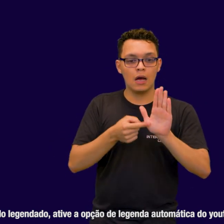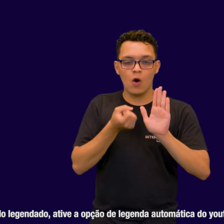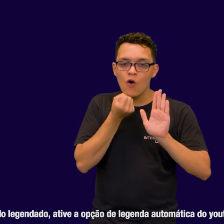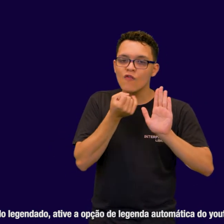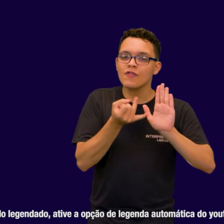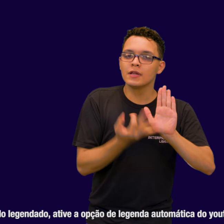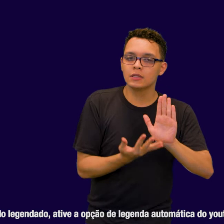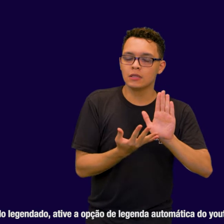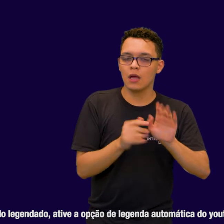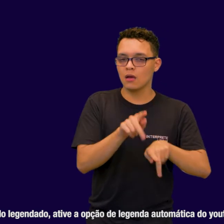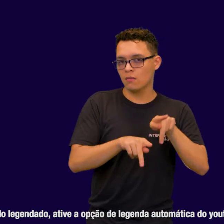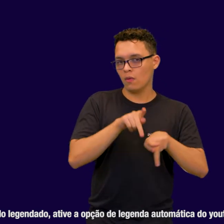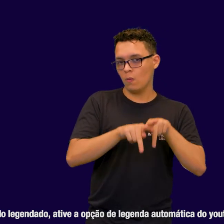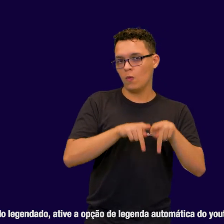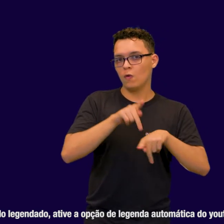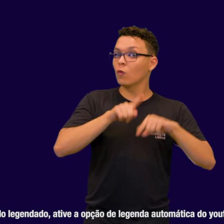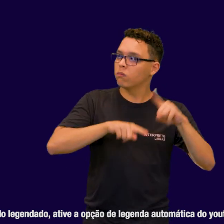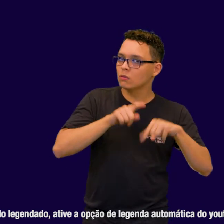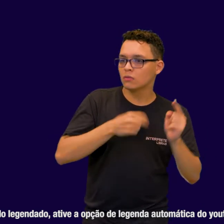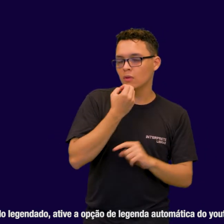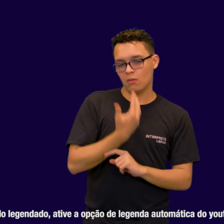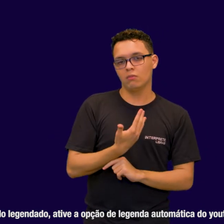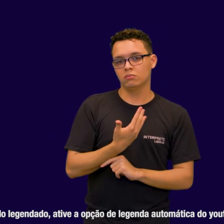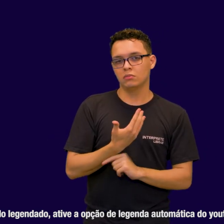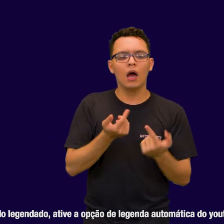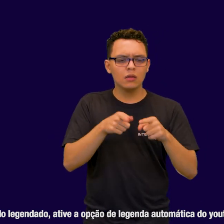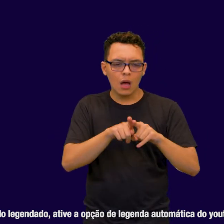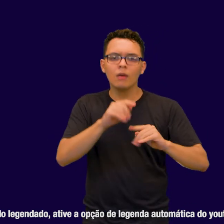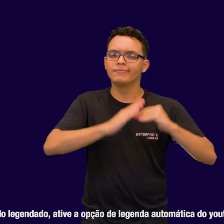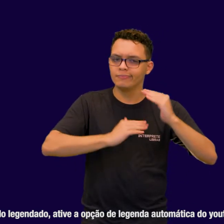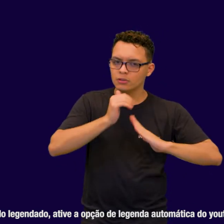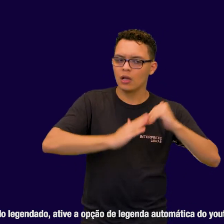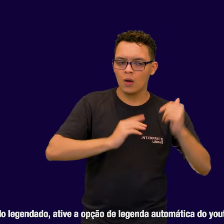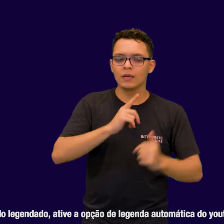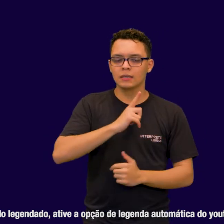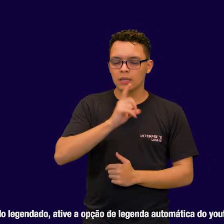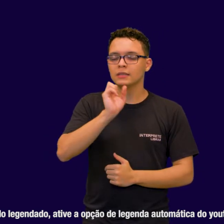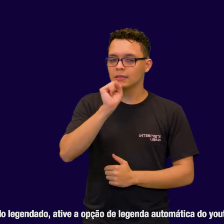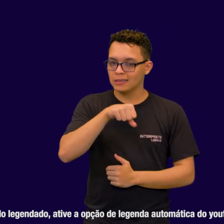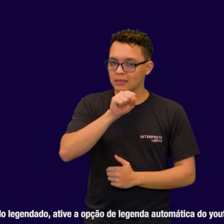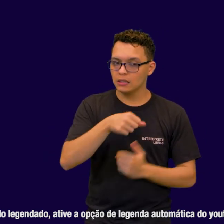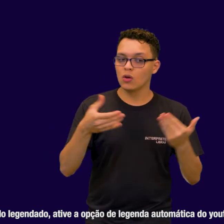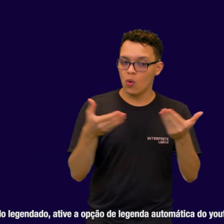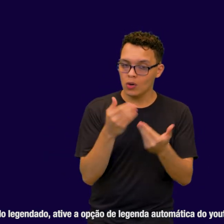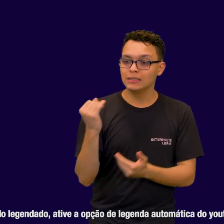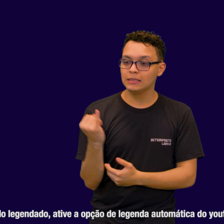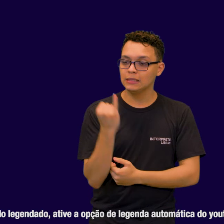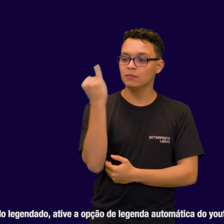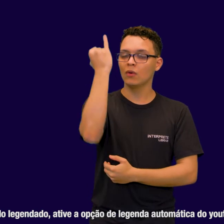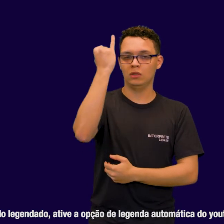vendido. Então, é um profissional que passa a ter uma relevância muito maior no